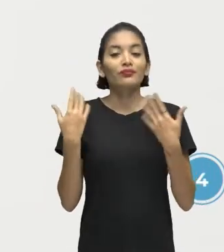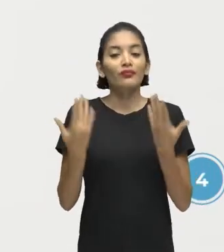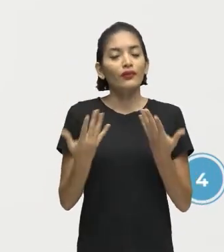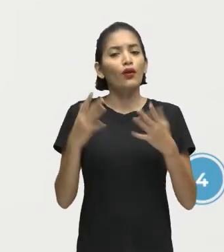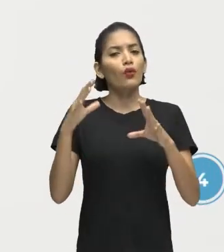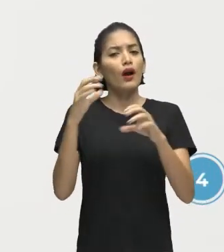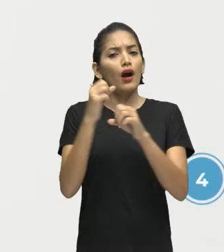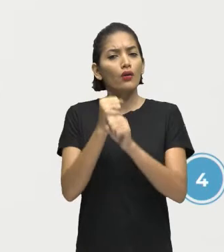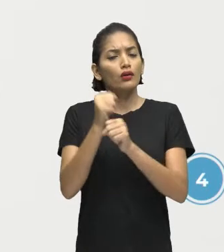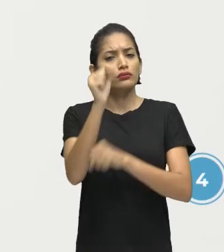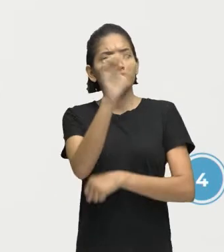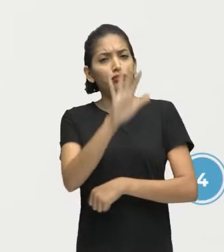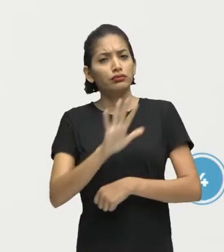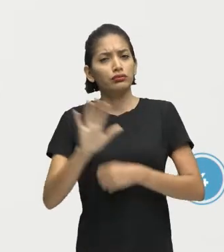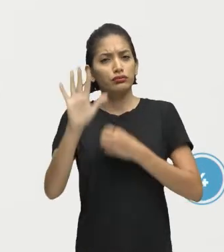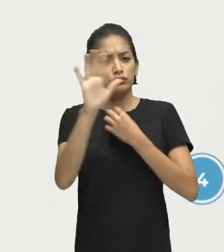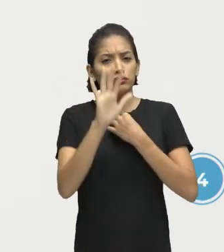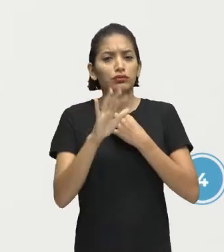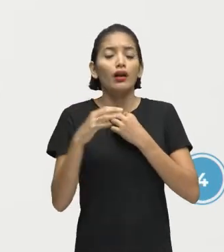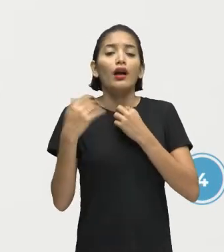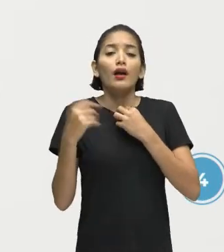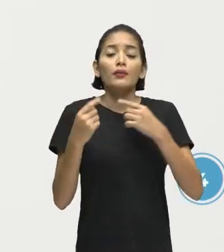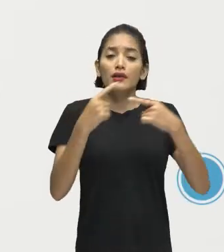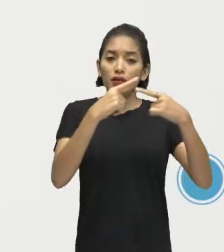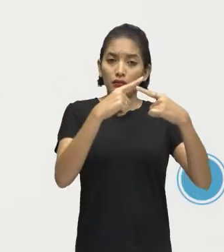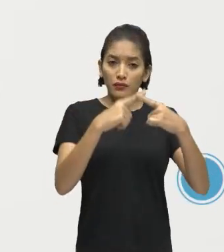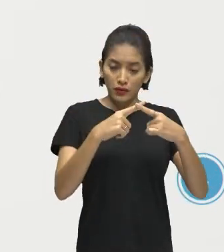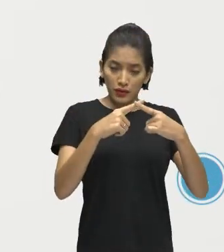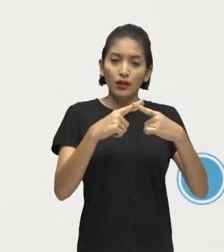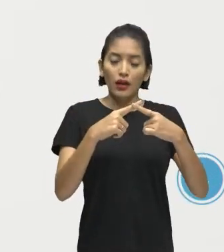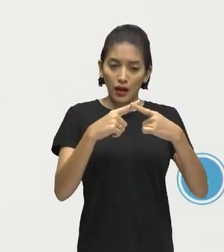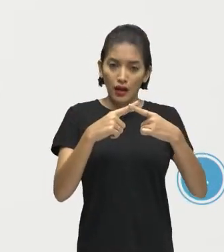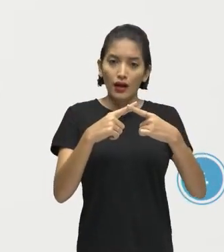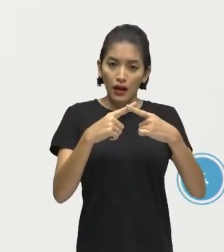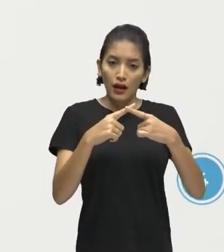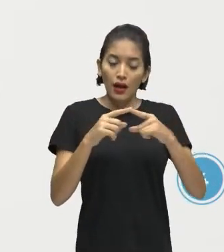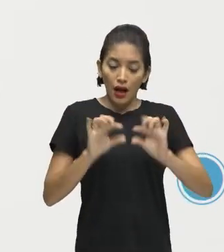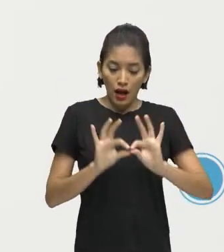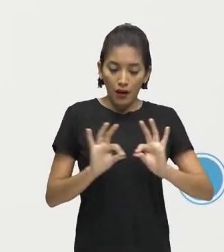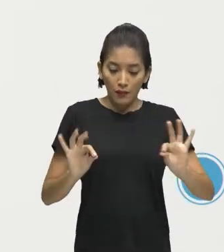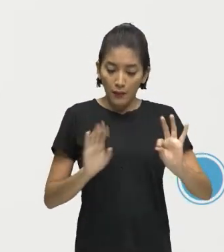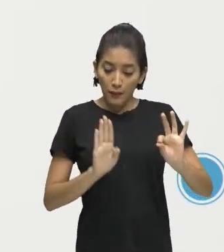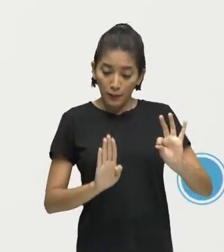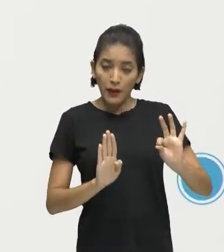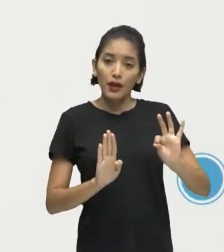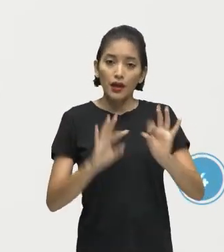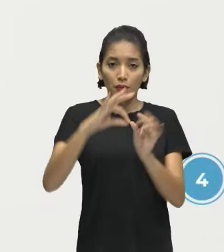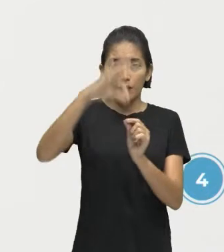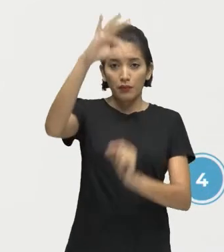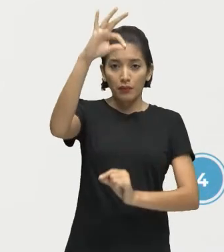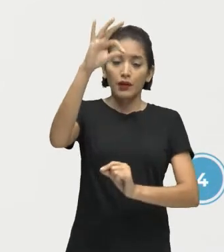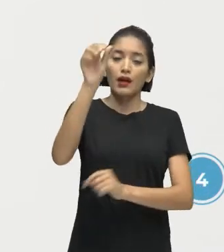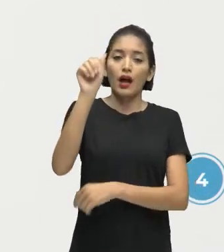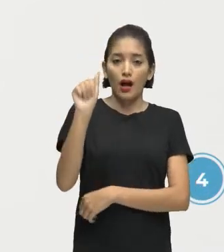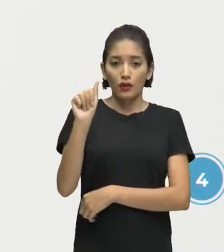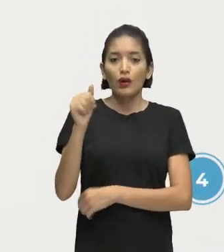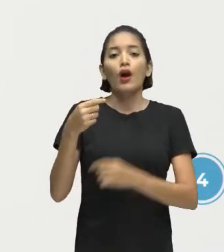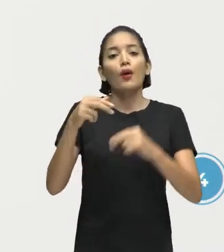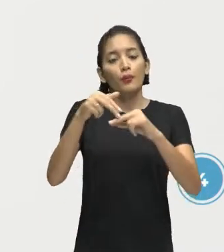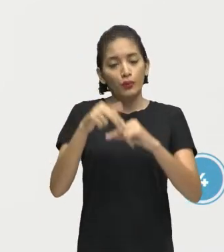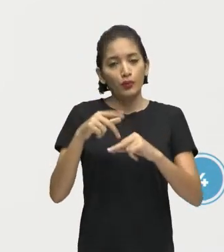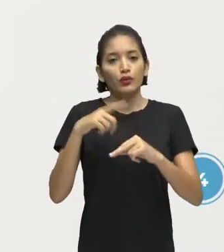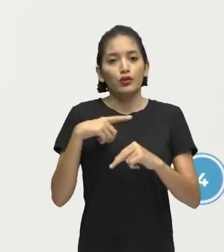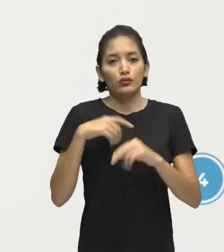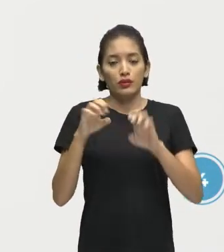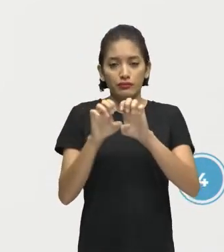a área, a gente precisa multiplicar a base pela altura. E por isso a gente tem essa fórmula